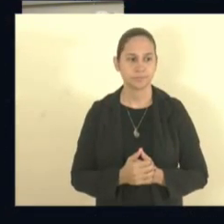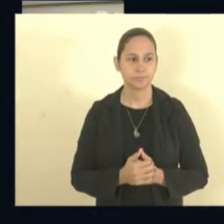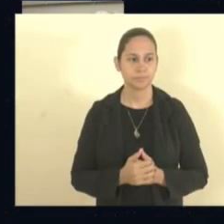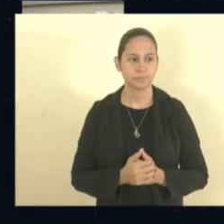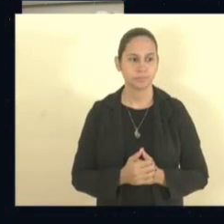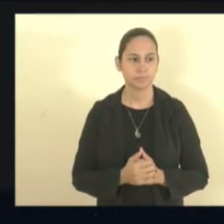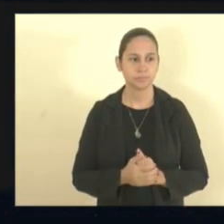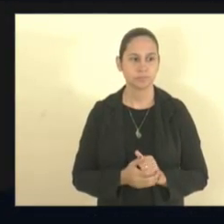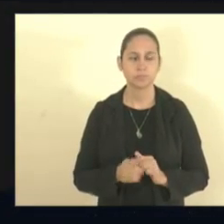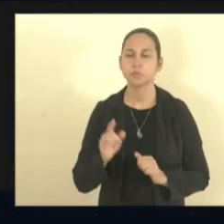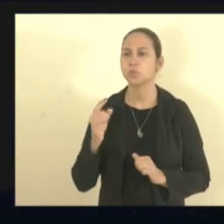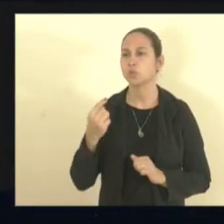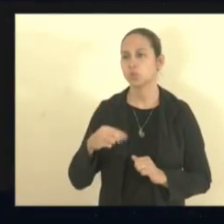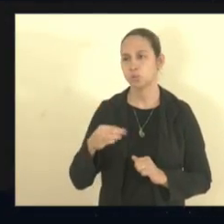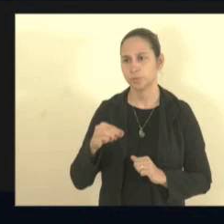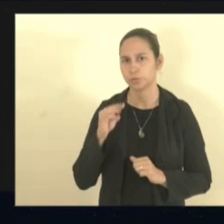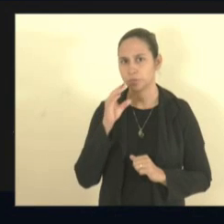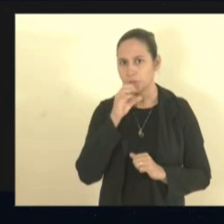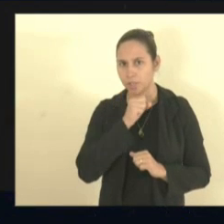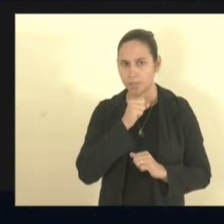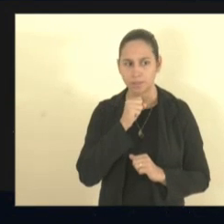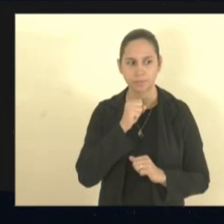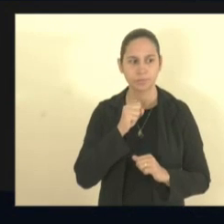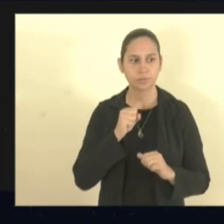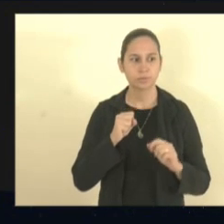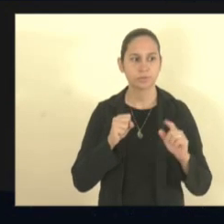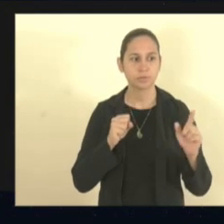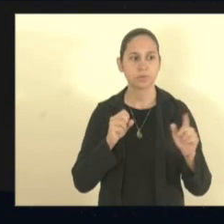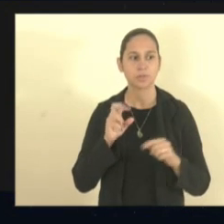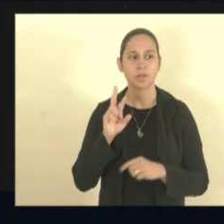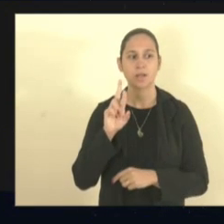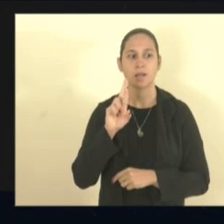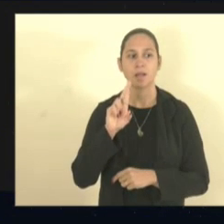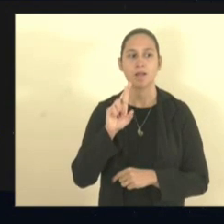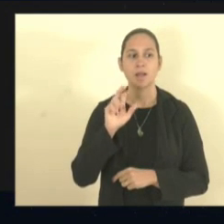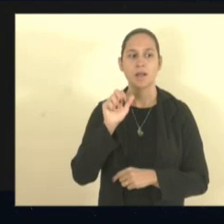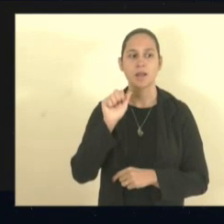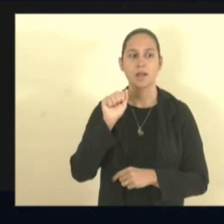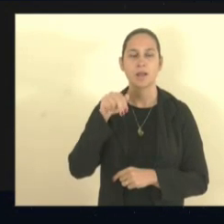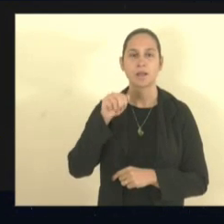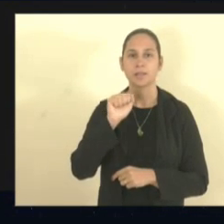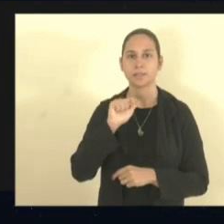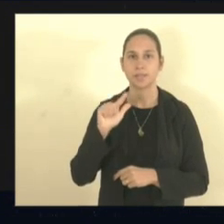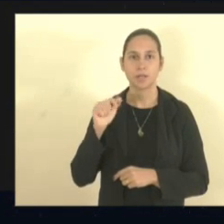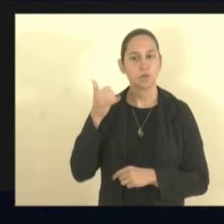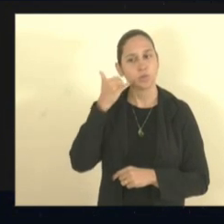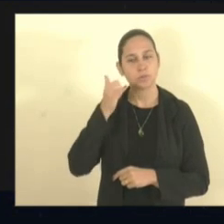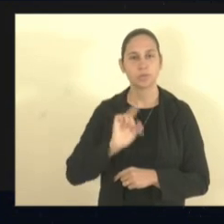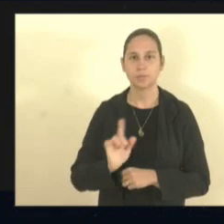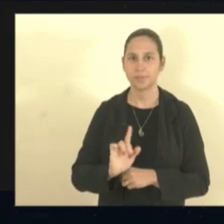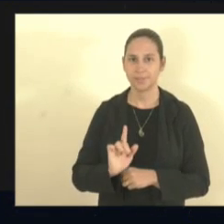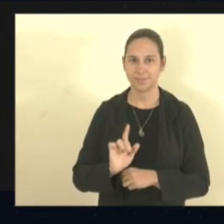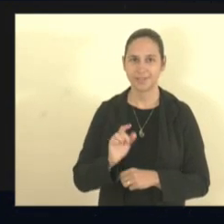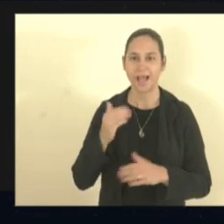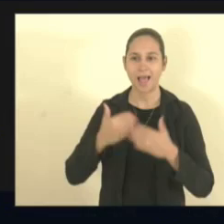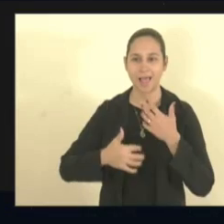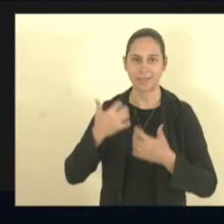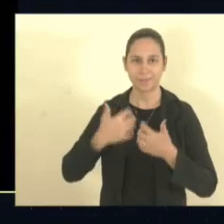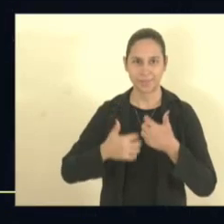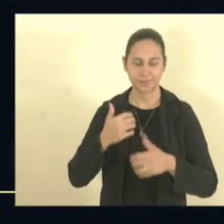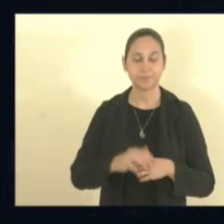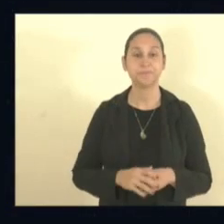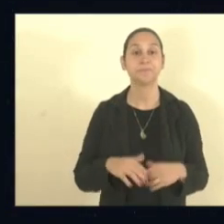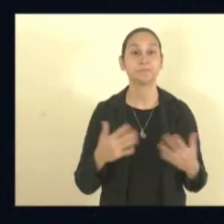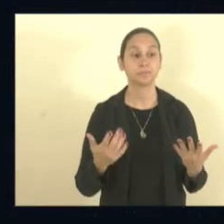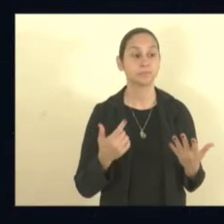Só um minuto, deputado Marcos. Só pedir a deputada Raquel para não me ligar, que está interrompendo a minha sessão aqui. Só agradecer aos colegas deputados, registrar que cada